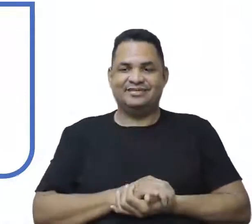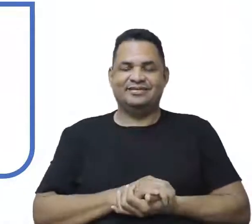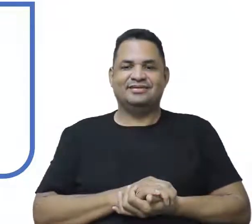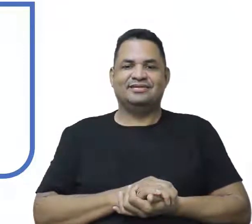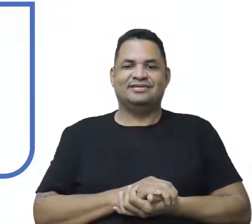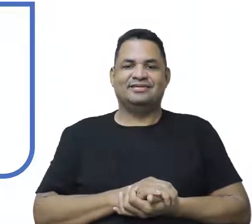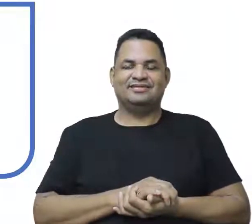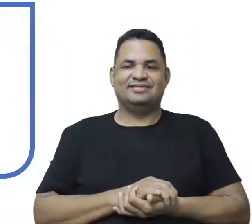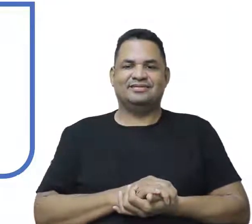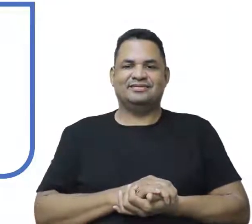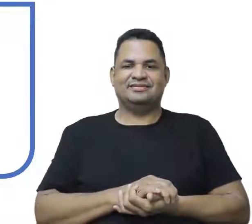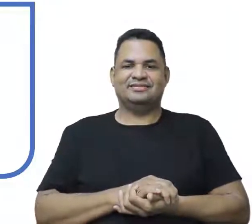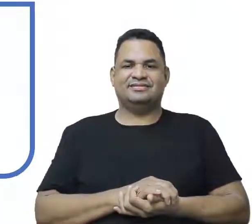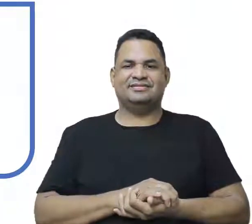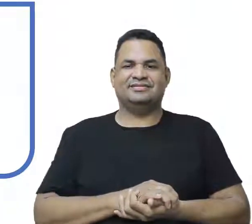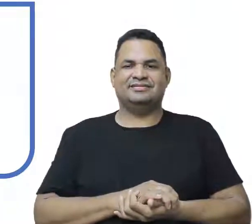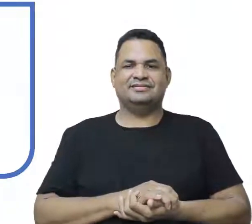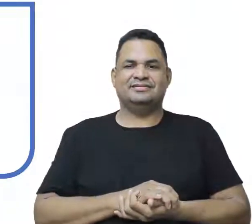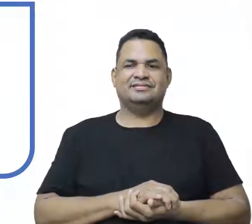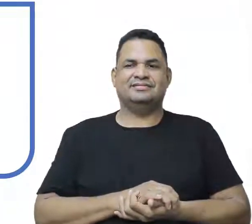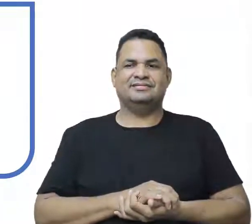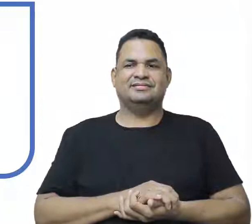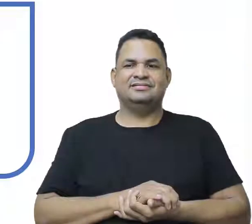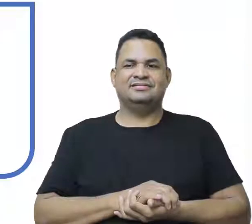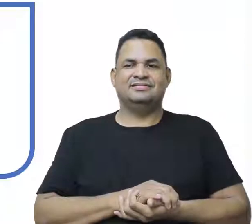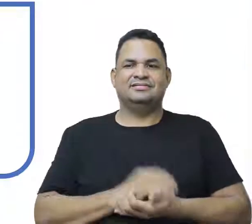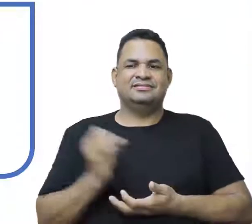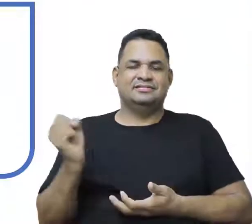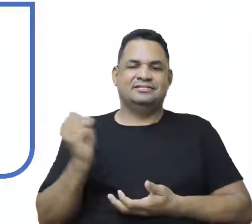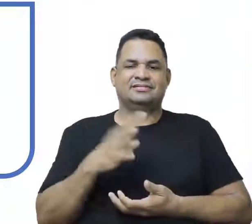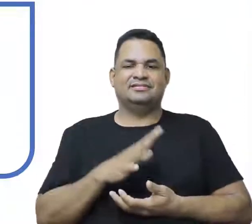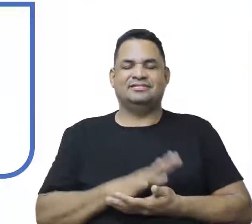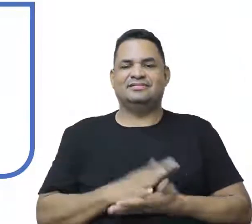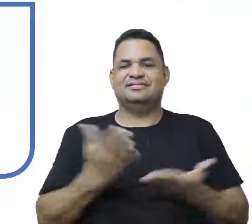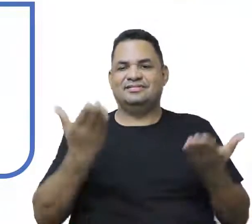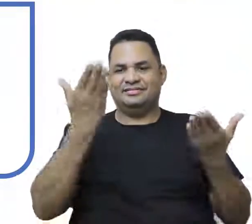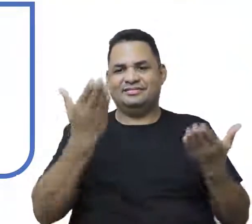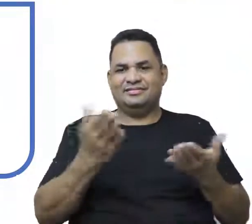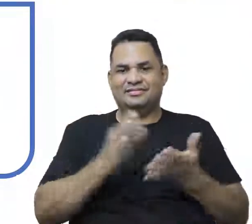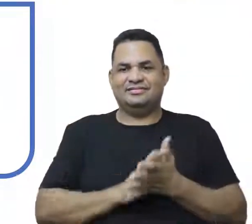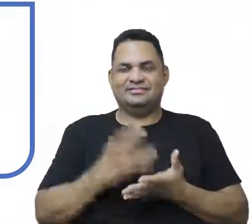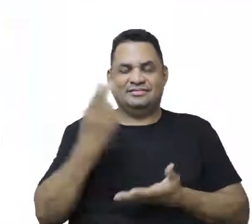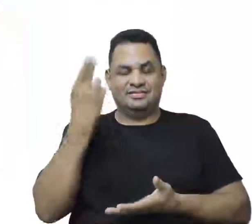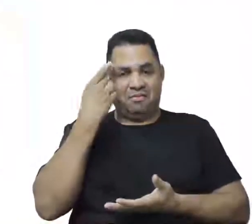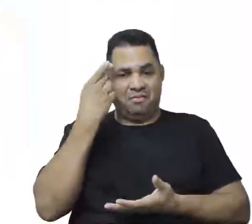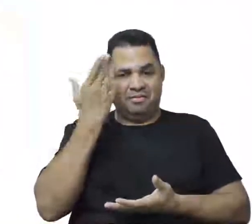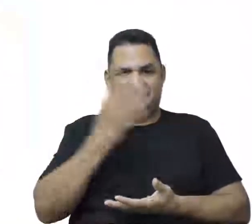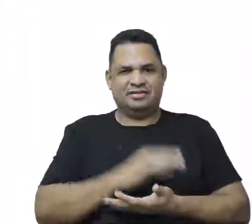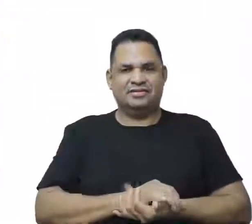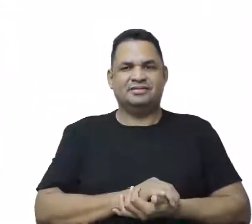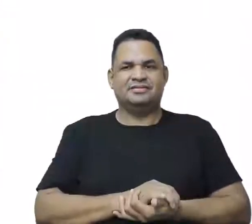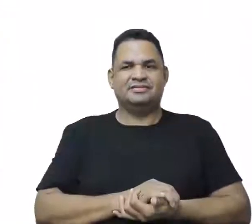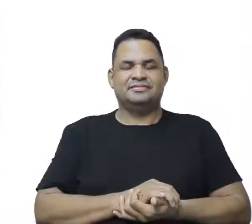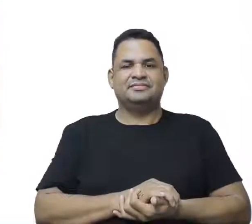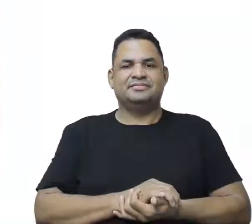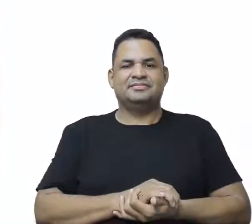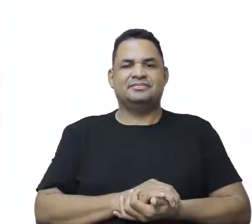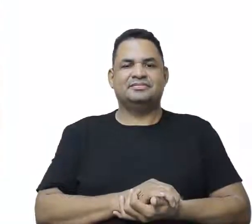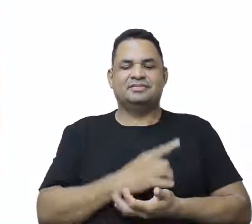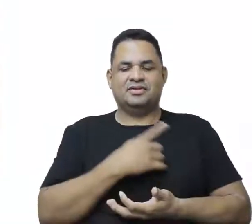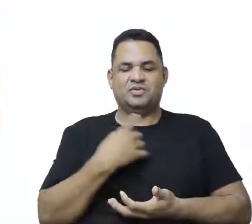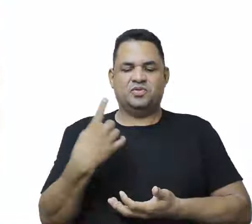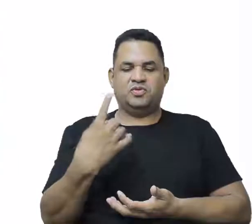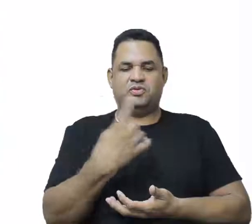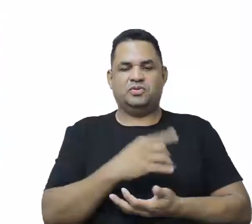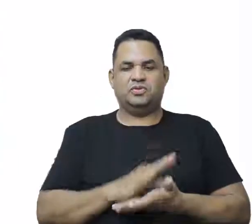muito presente. Olha aqui, ó. Jovem, então, né? É muito presente. Nosso editor já demonstrou que ele